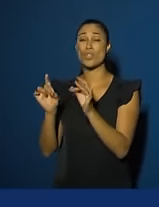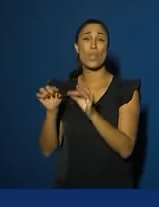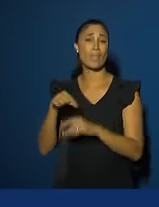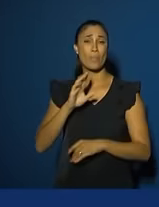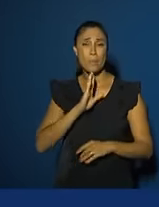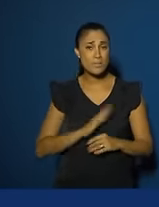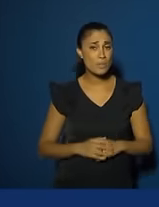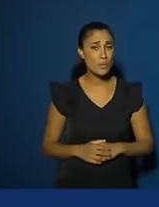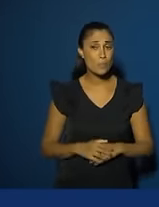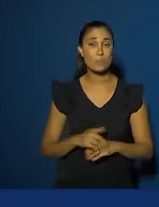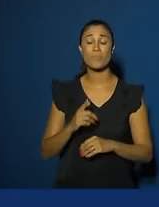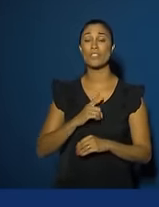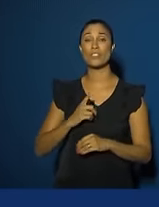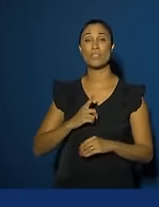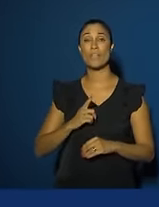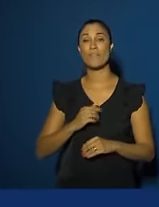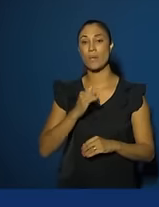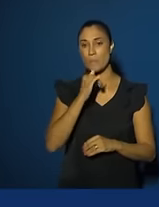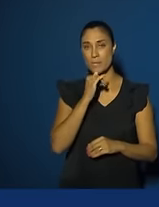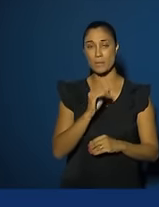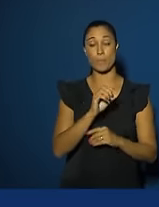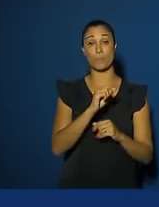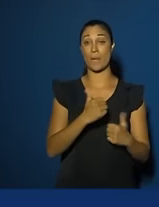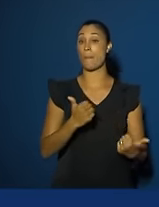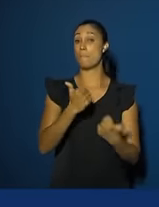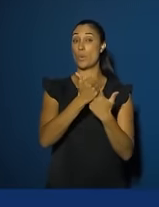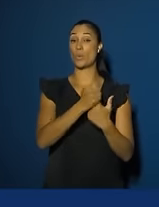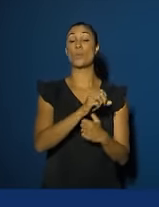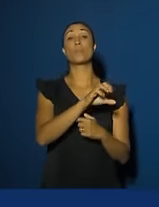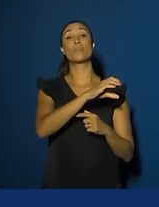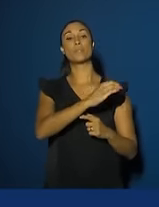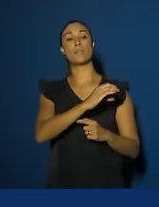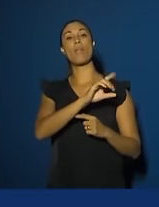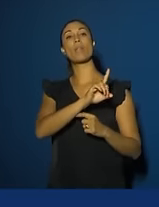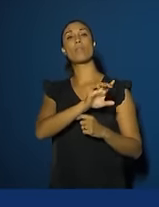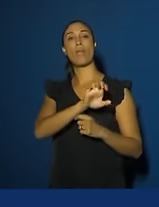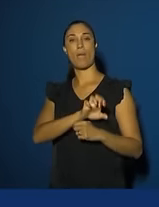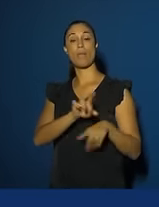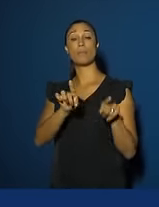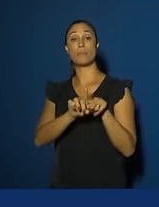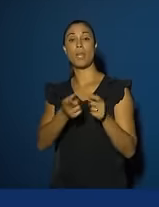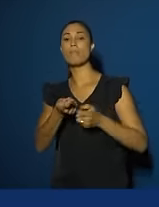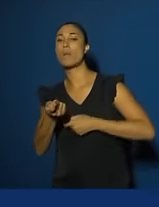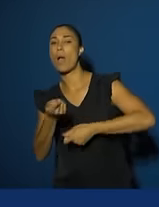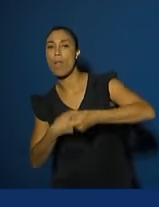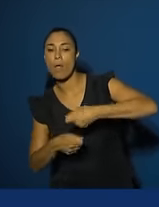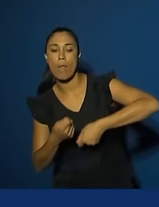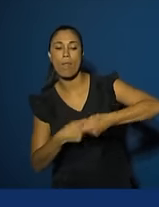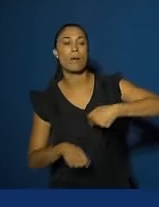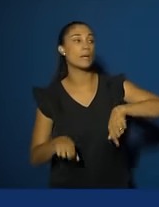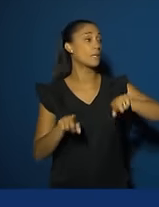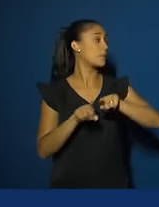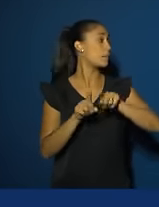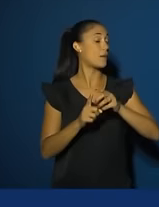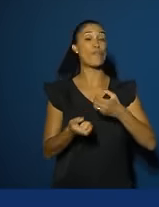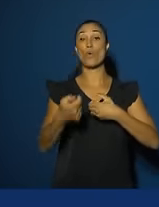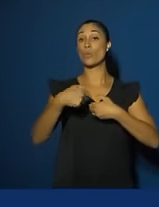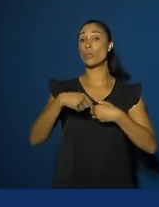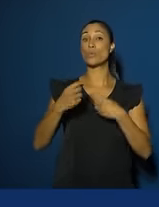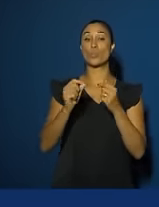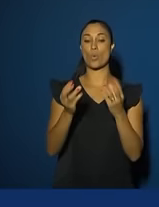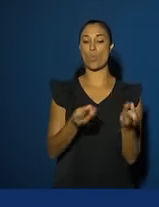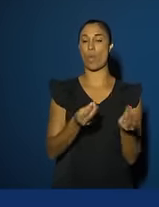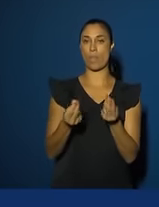Brasil tivemos até o apoio da ocde para acabar com isso negociamos com o congresso recuperamos o voto de